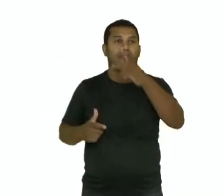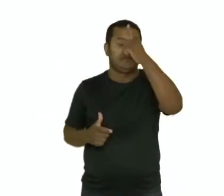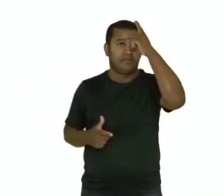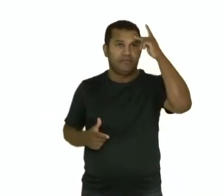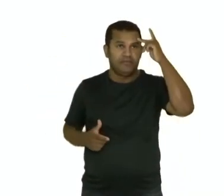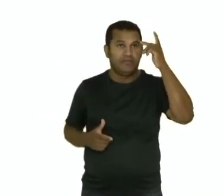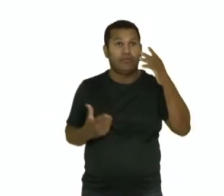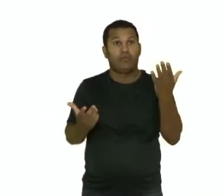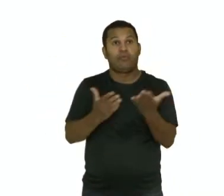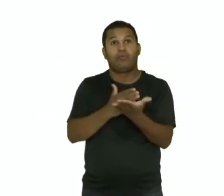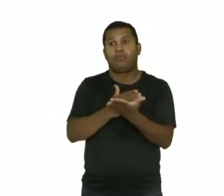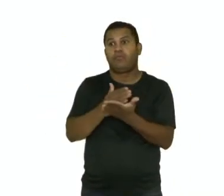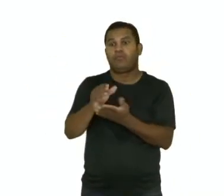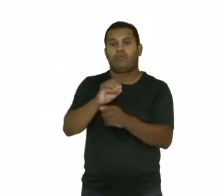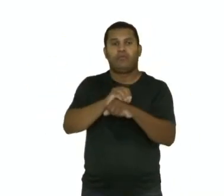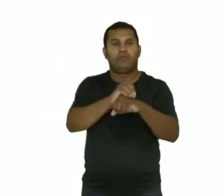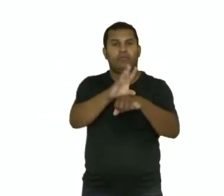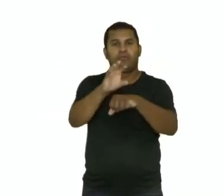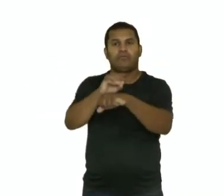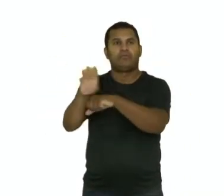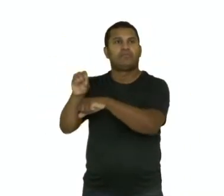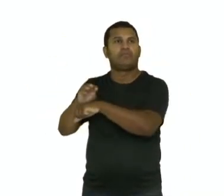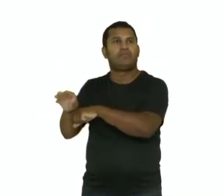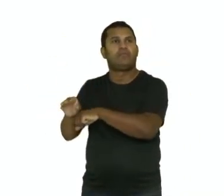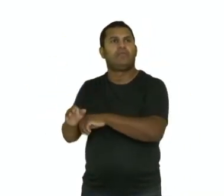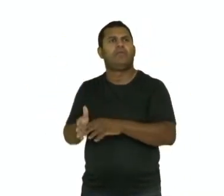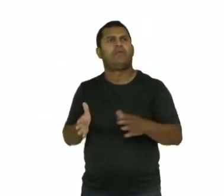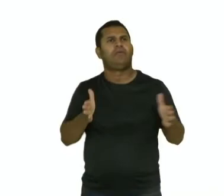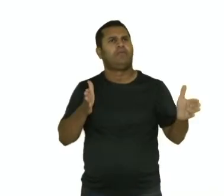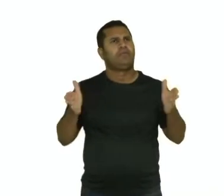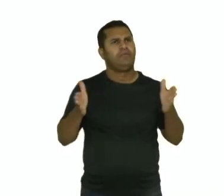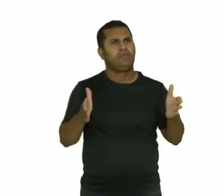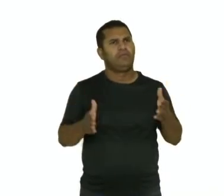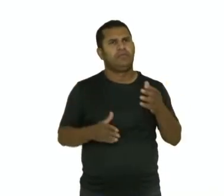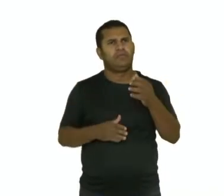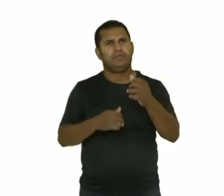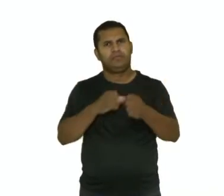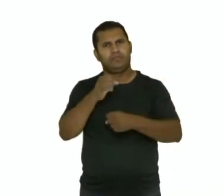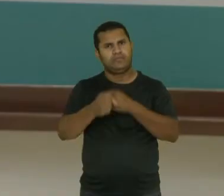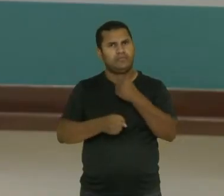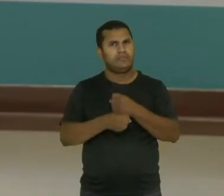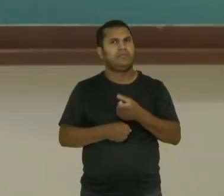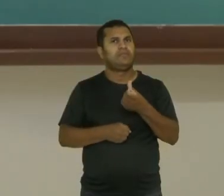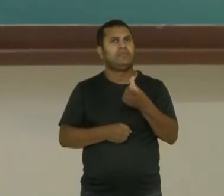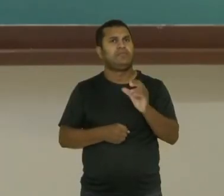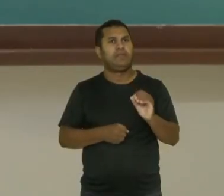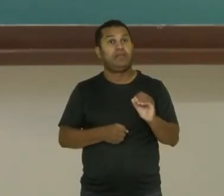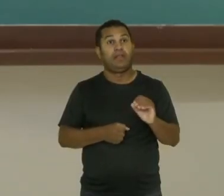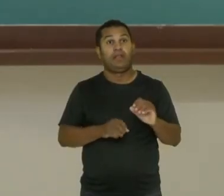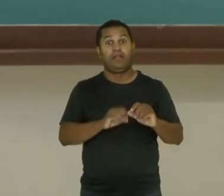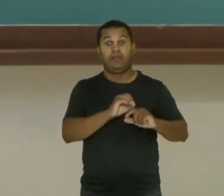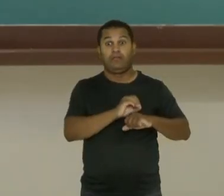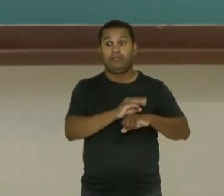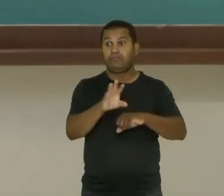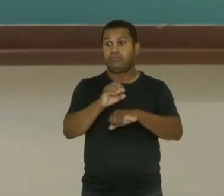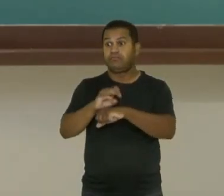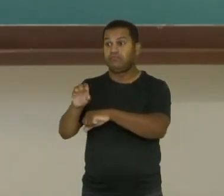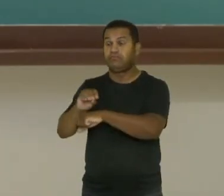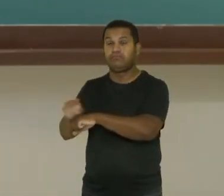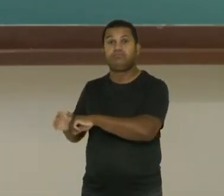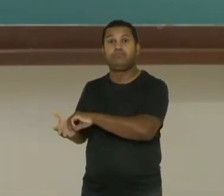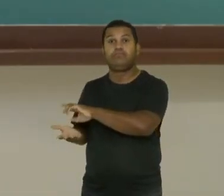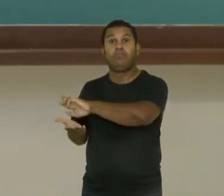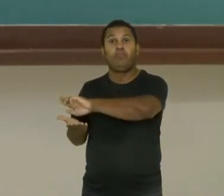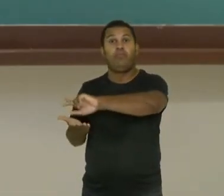competições. Então é uma dança que na década de 60, a partir do momento que ganha a Europa, então o cha-cha-cha ali no começo da década de